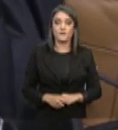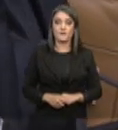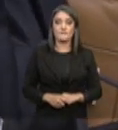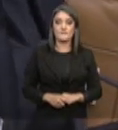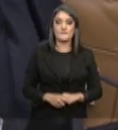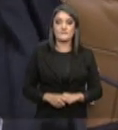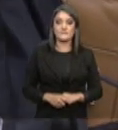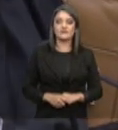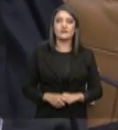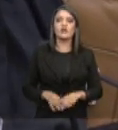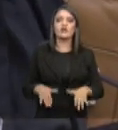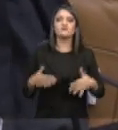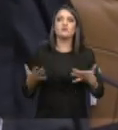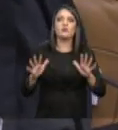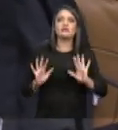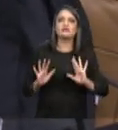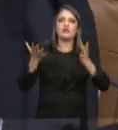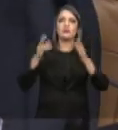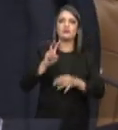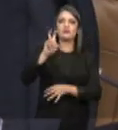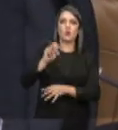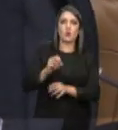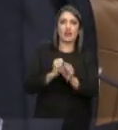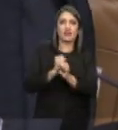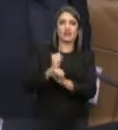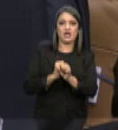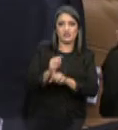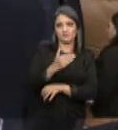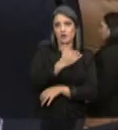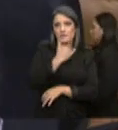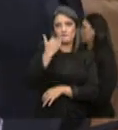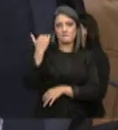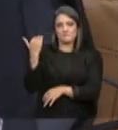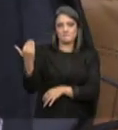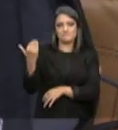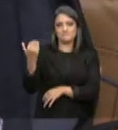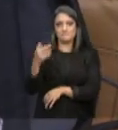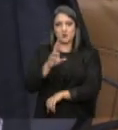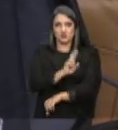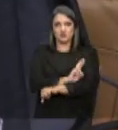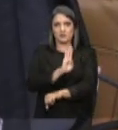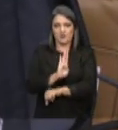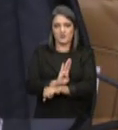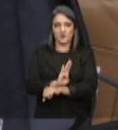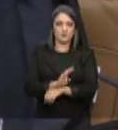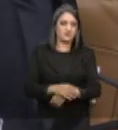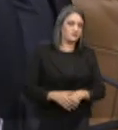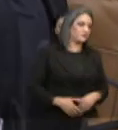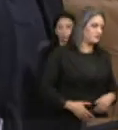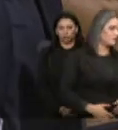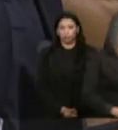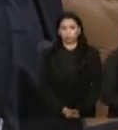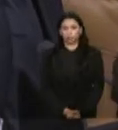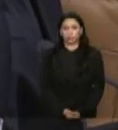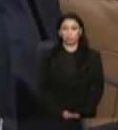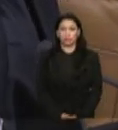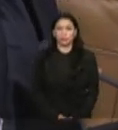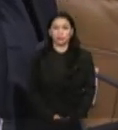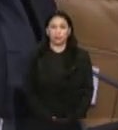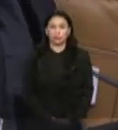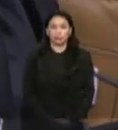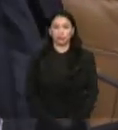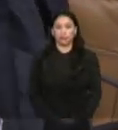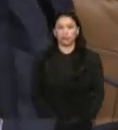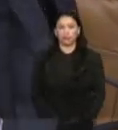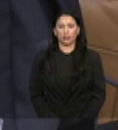celebraram-se 50 anos do falecimento de rua e portanto há 50 anos atrás escreveu sobre